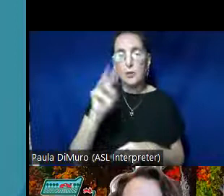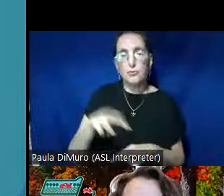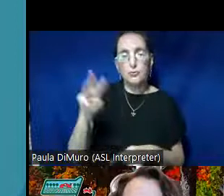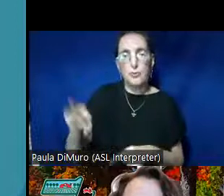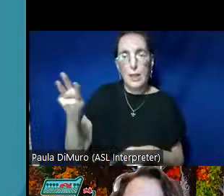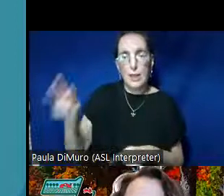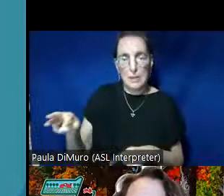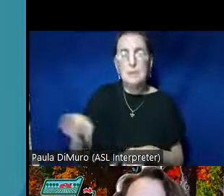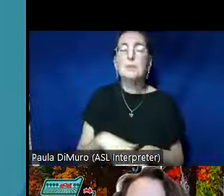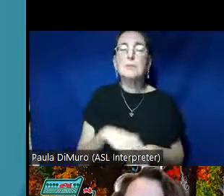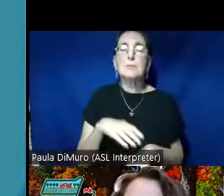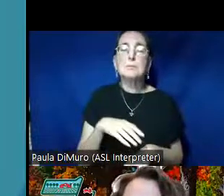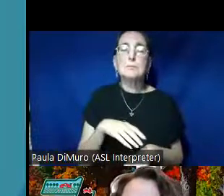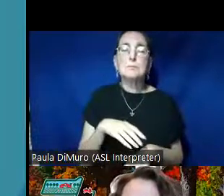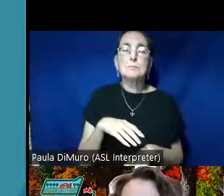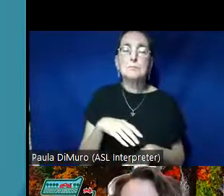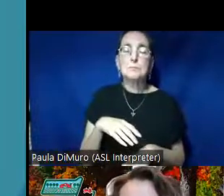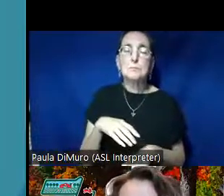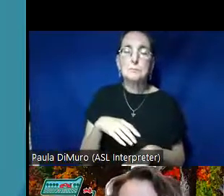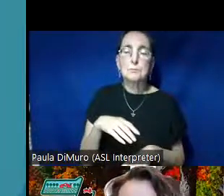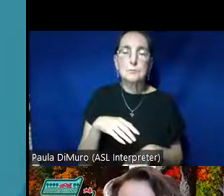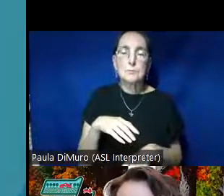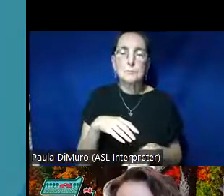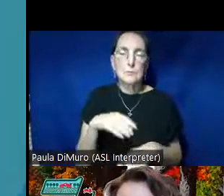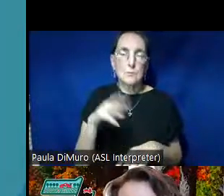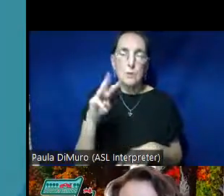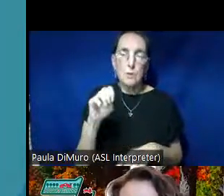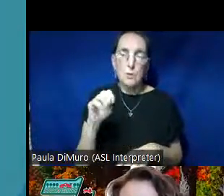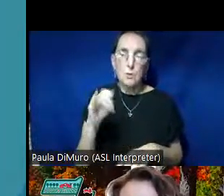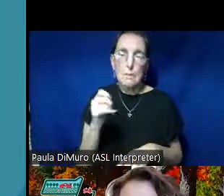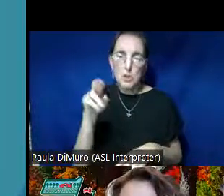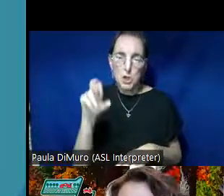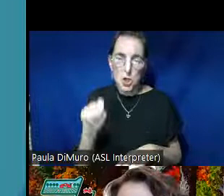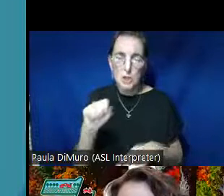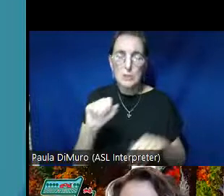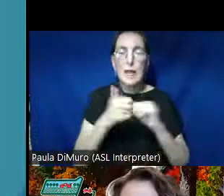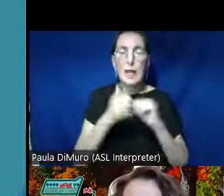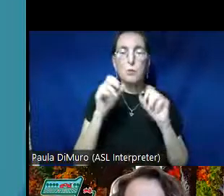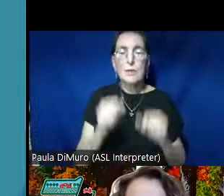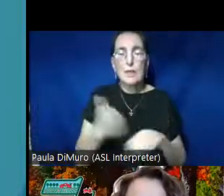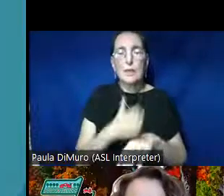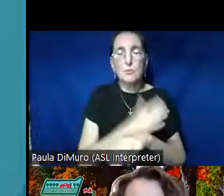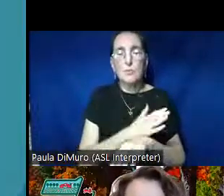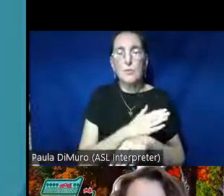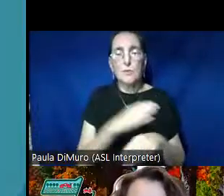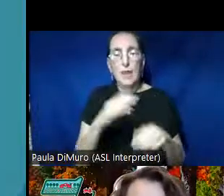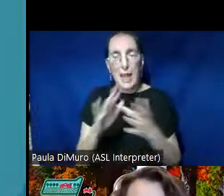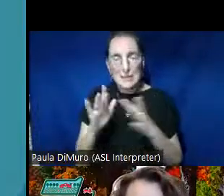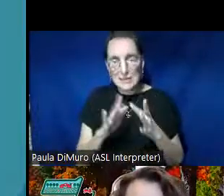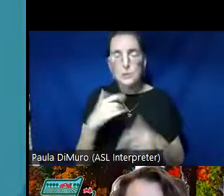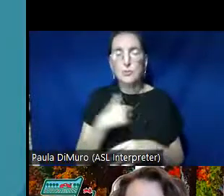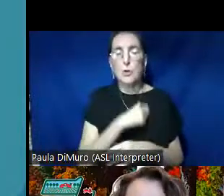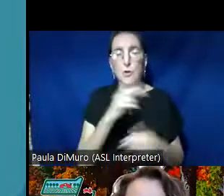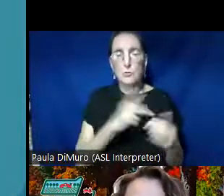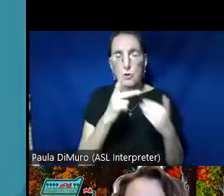treinamento com base na web, única forma que não pode melhorar acesso ao nosso programa é